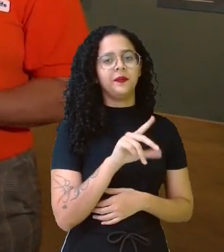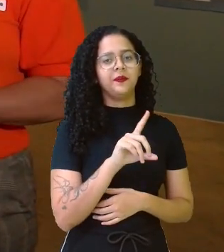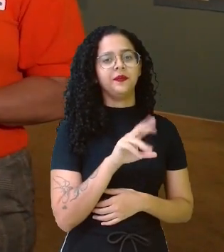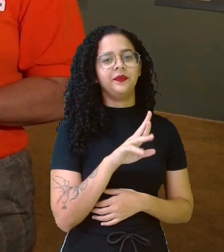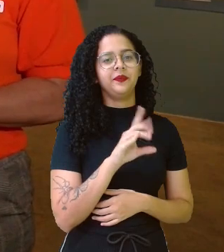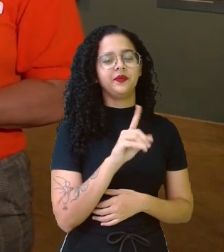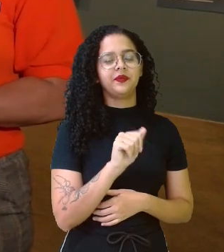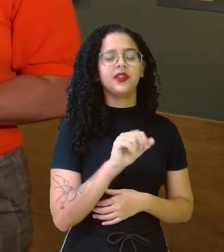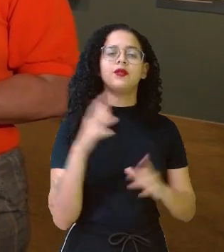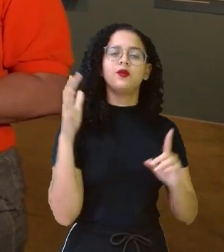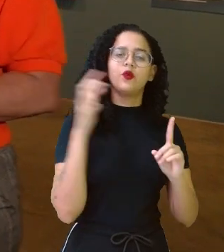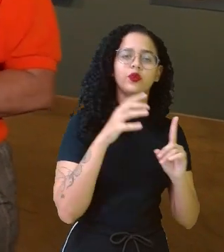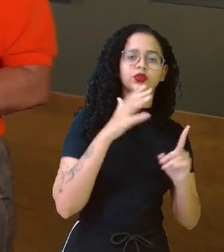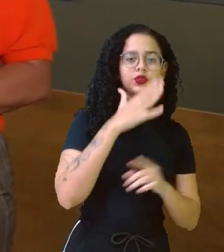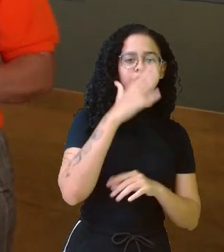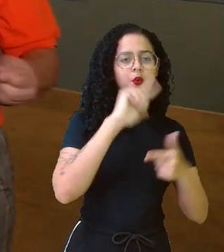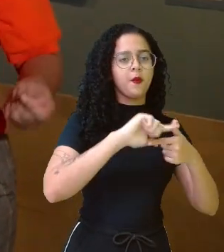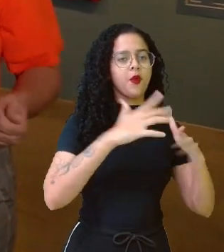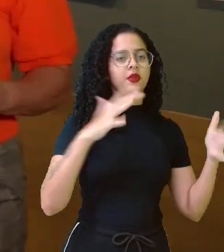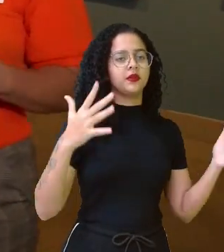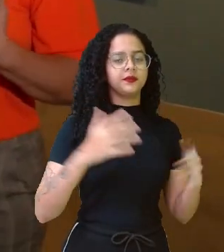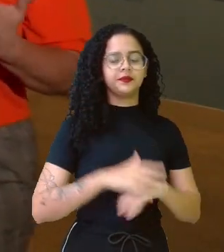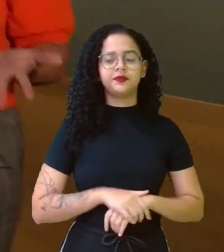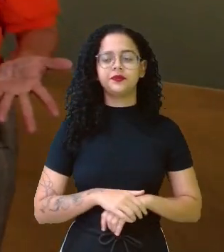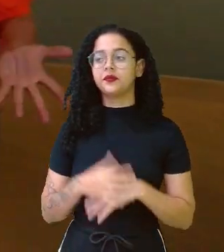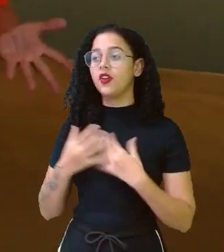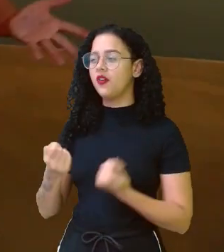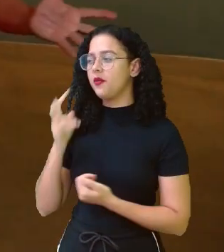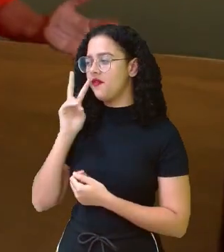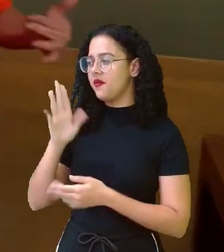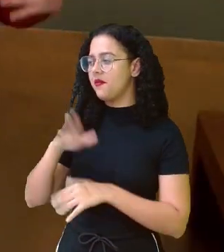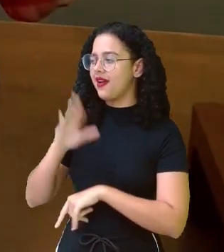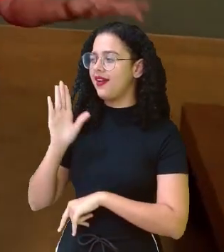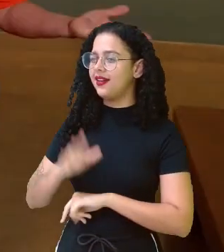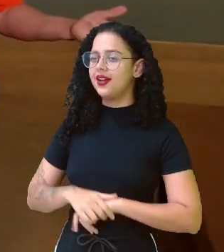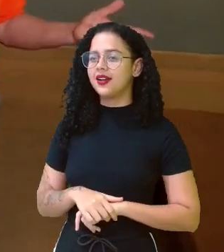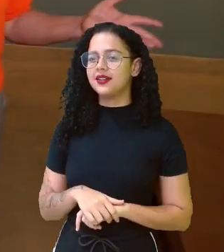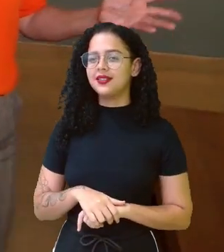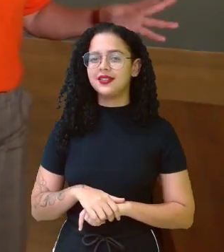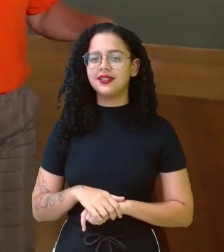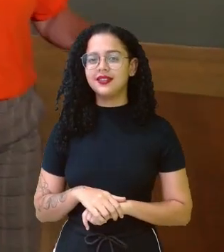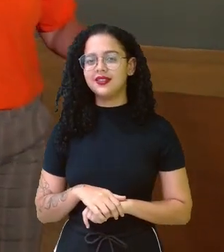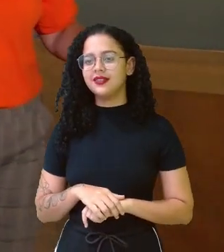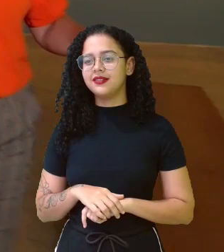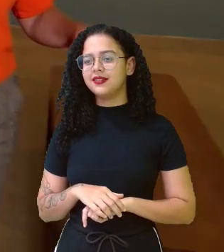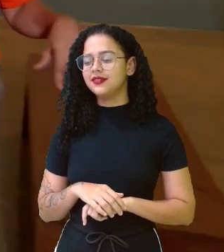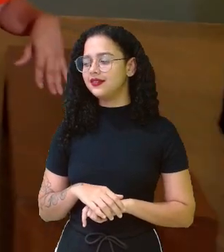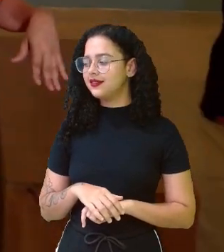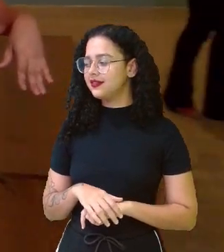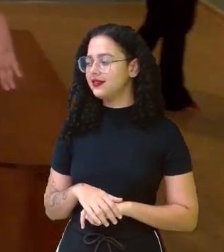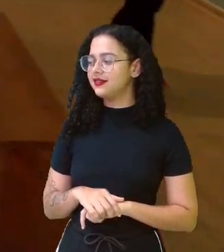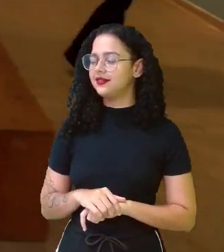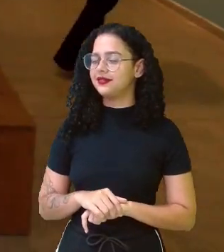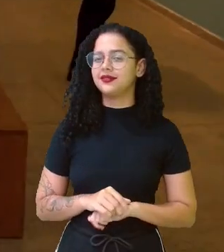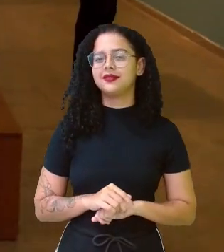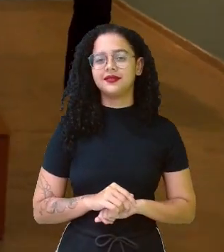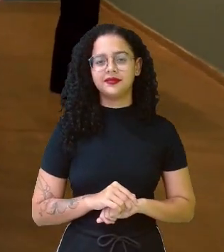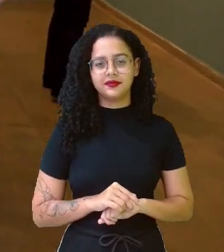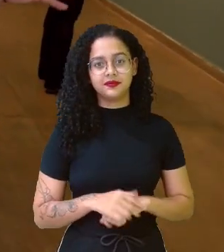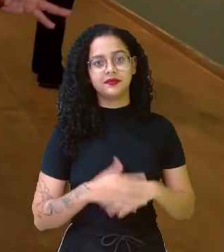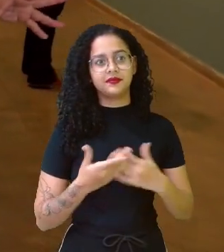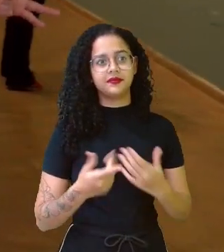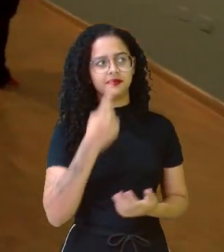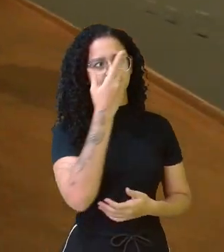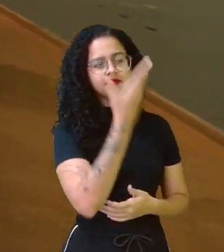nosso modernismo. Perfeito, né? perfeito. Bora lá, eu quero ver mais, quero mostrar mais obras sim. dos meninos. Né? E esse